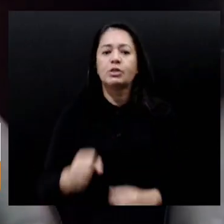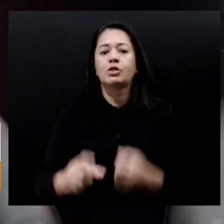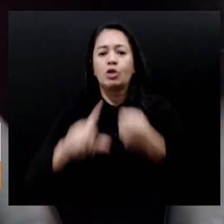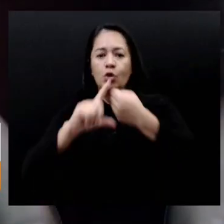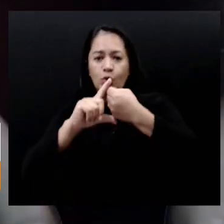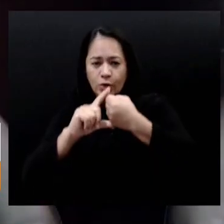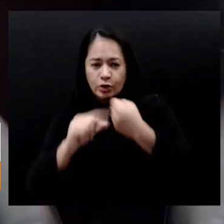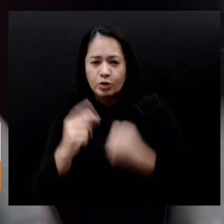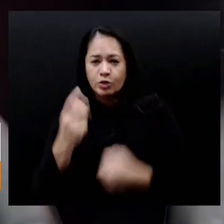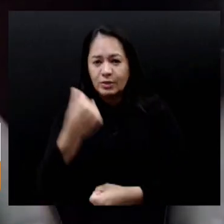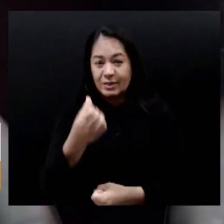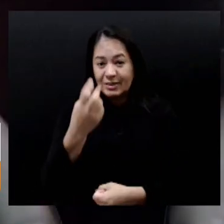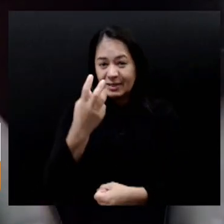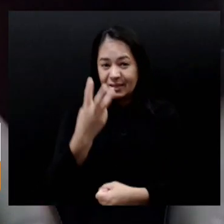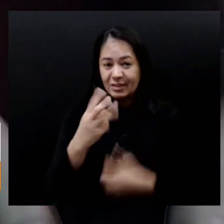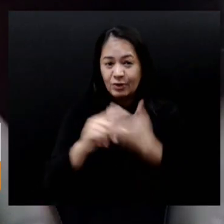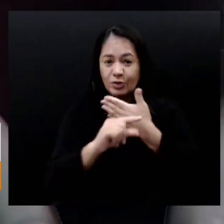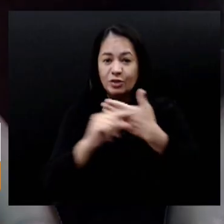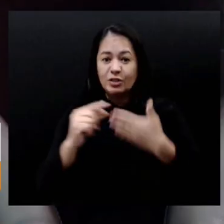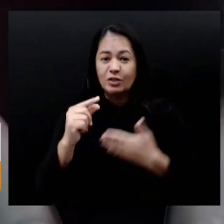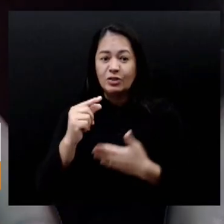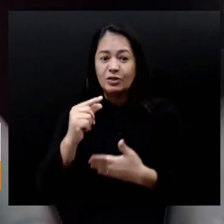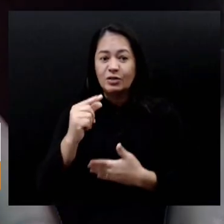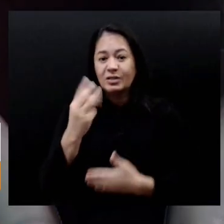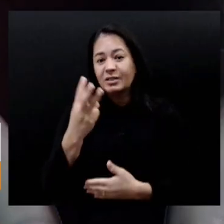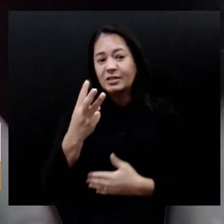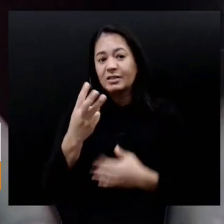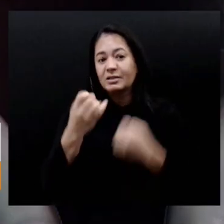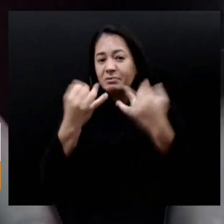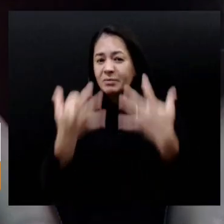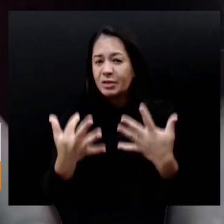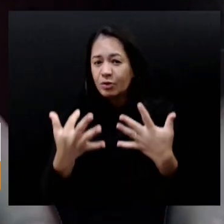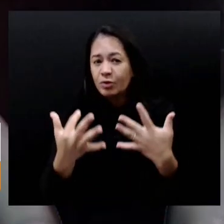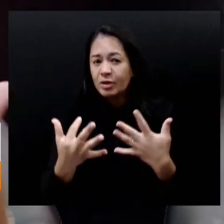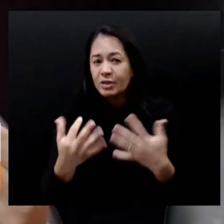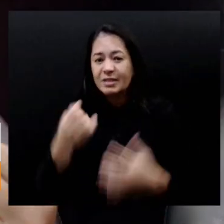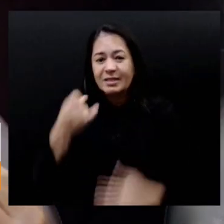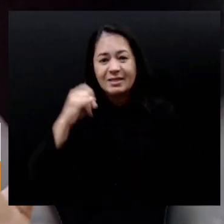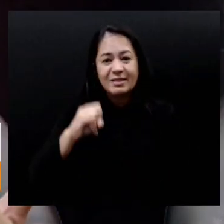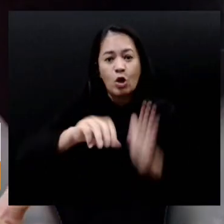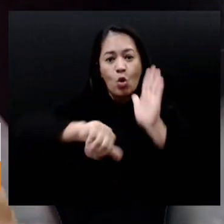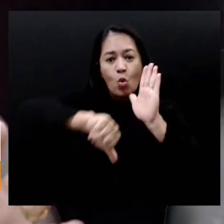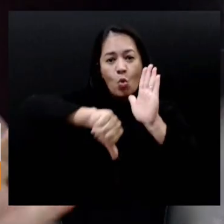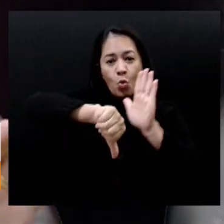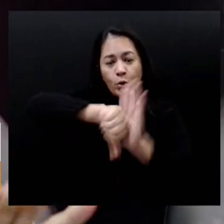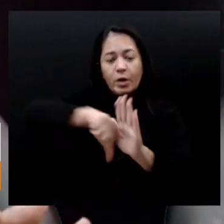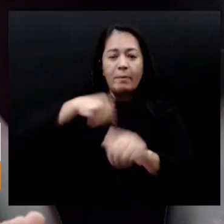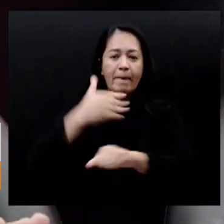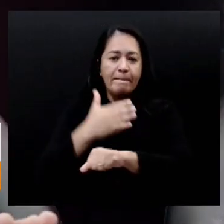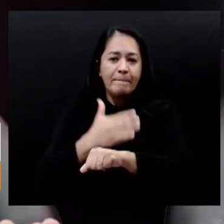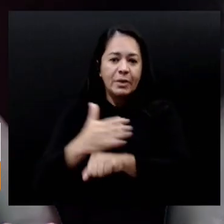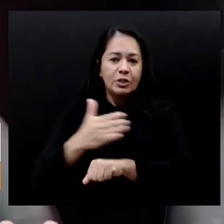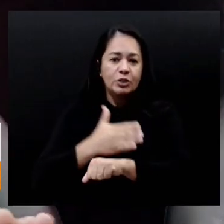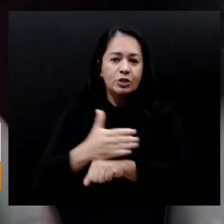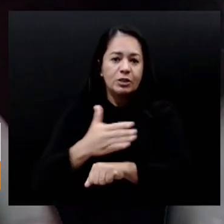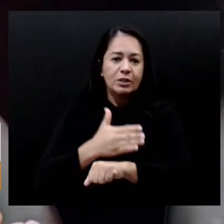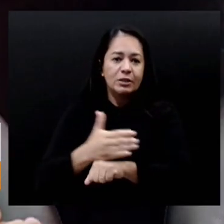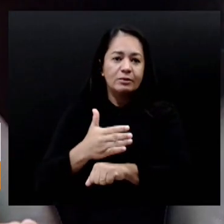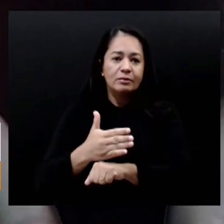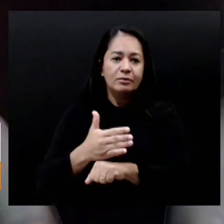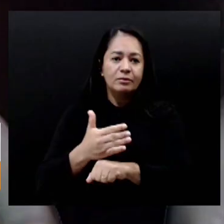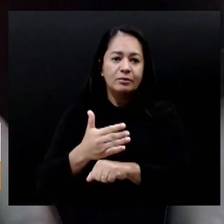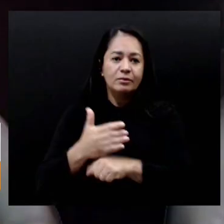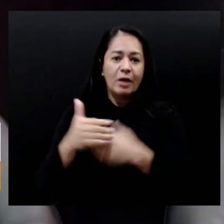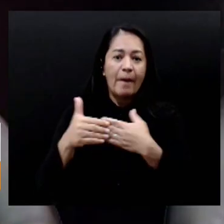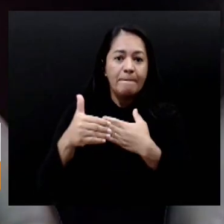linha C, vai Uhum. dizer que quando o crime é cometido logo após, né, aliás, nem fala logo após, Aham. mas fala